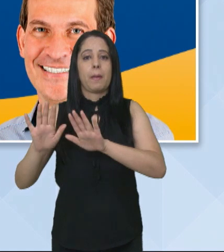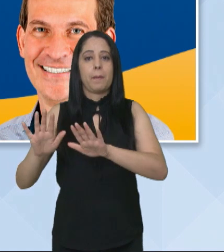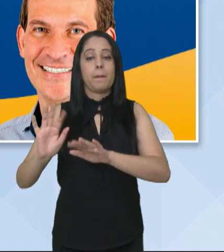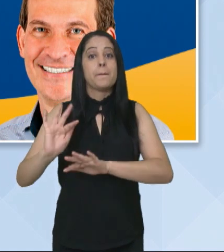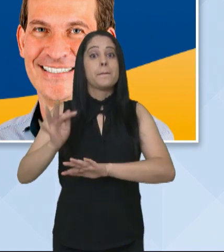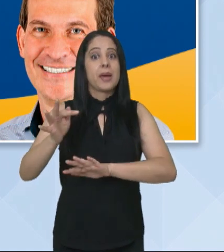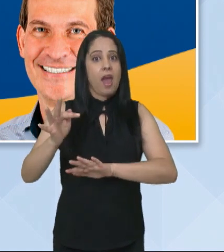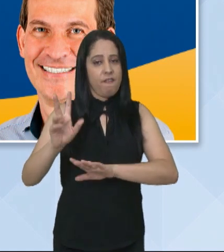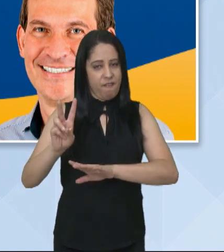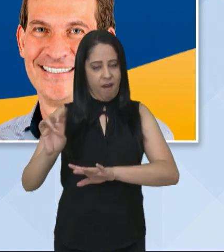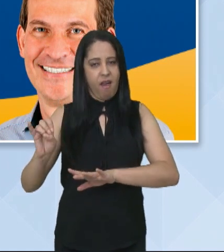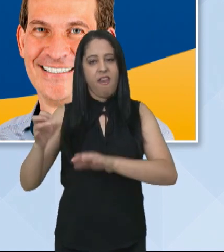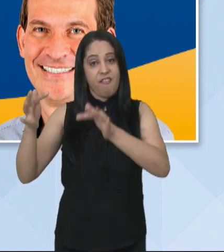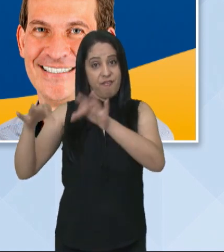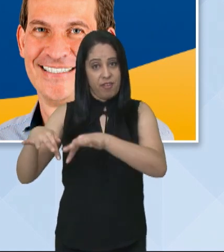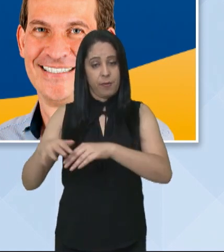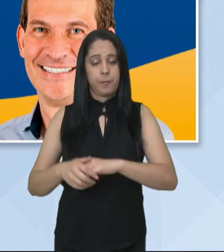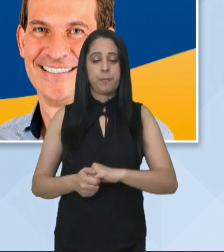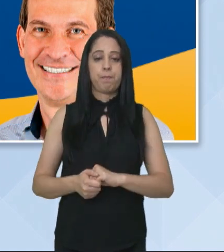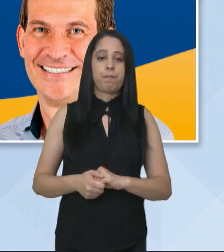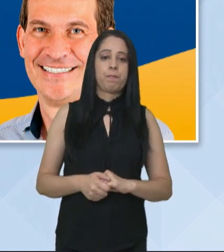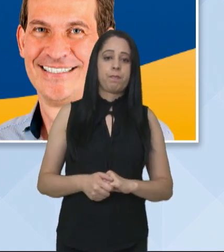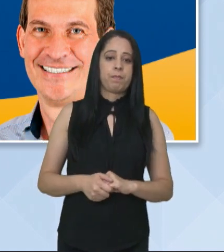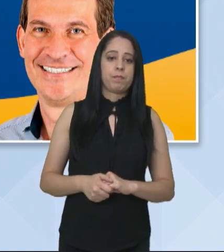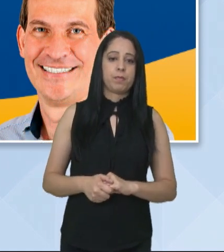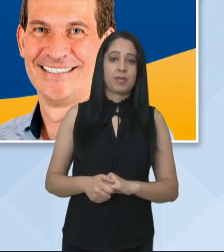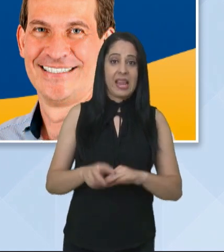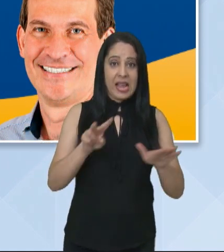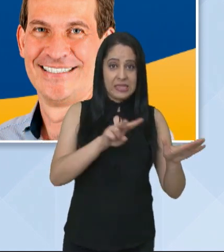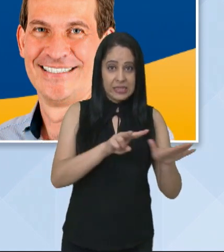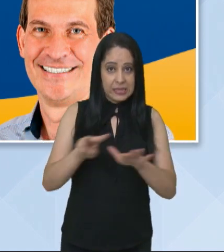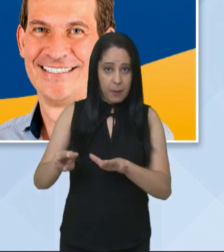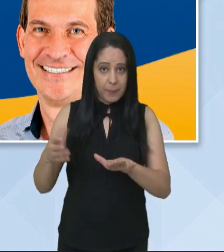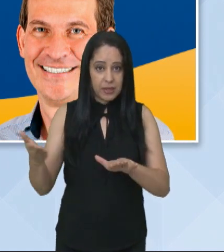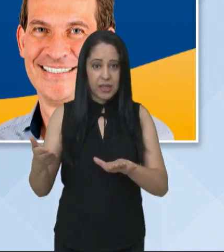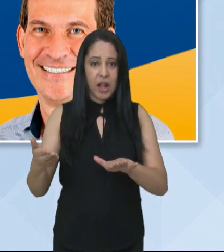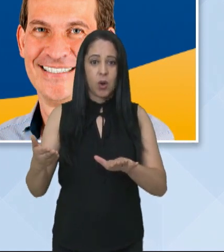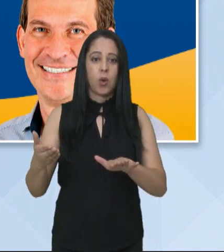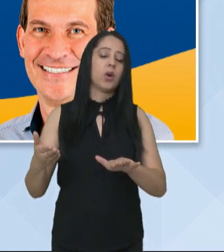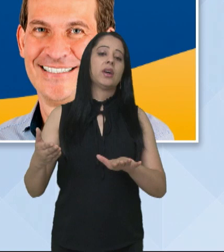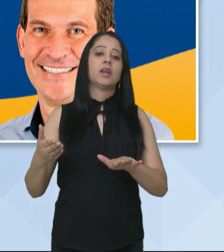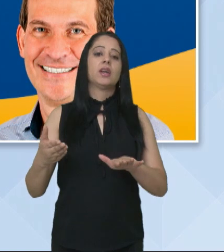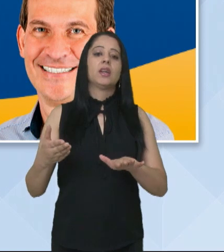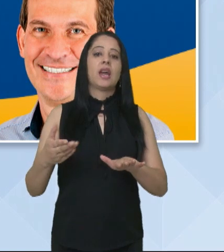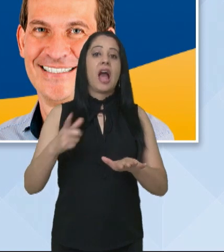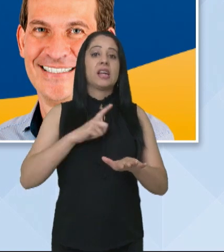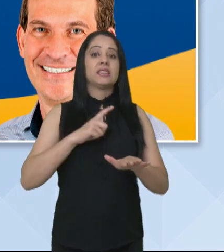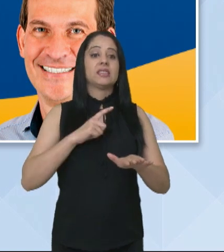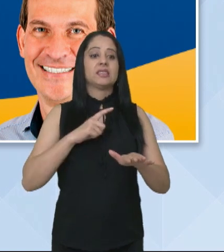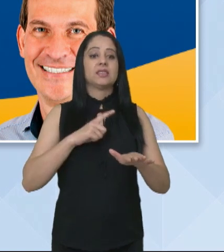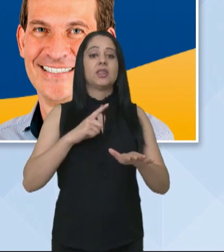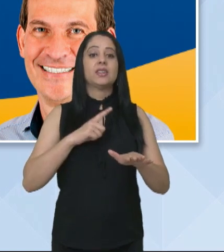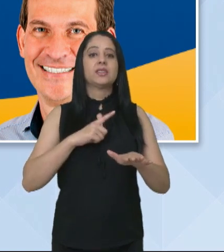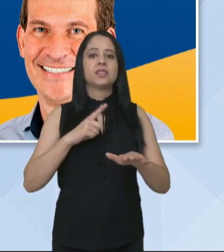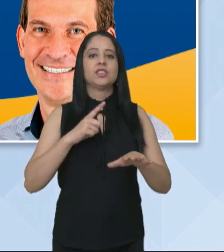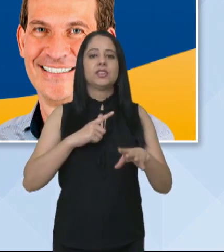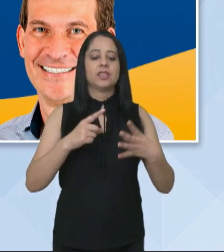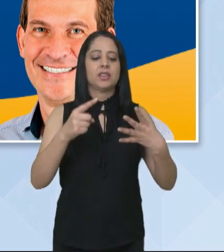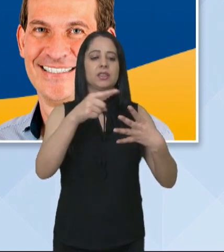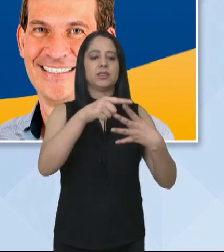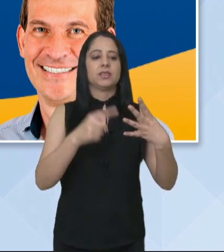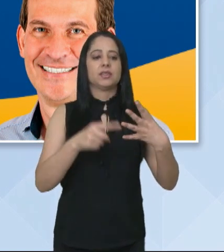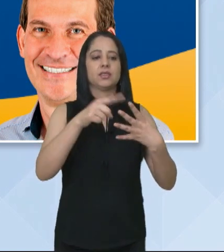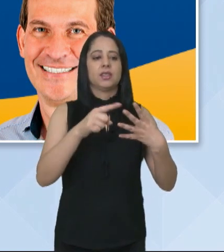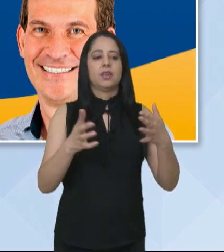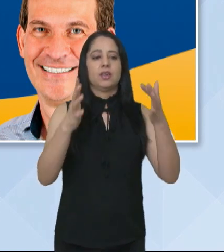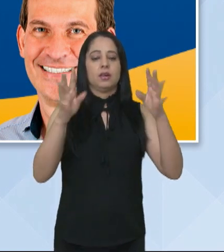breve. Né? Nesta semana aconteceram as finais, as quartas de finais da queimada, do